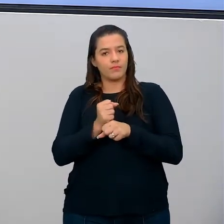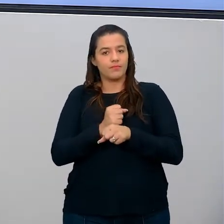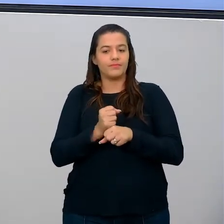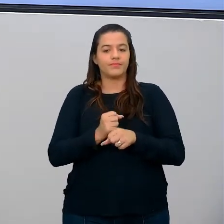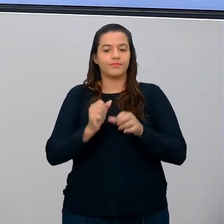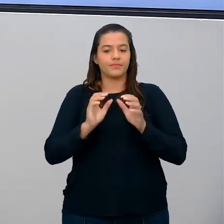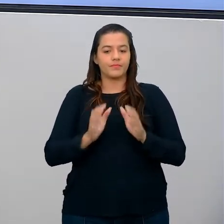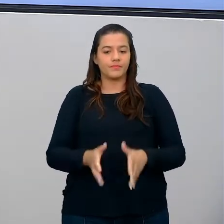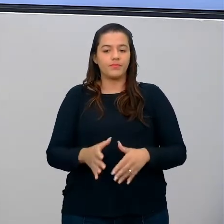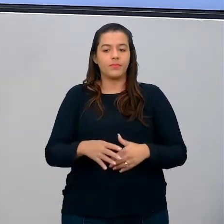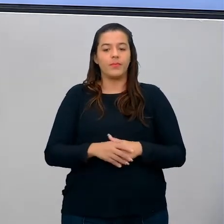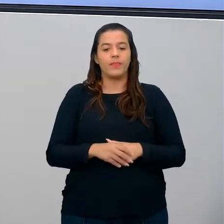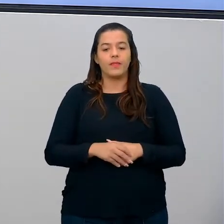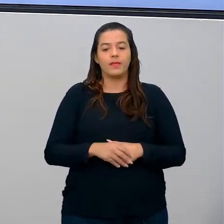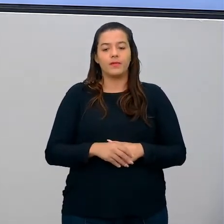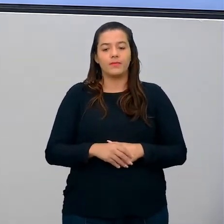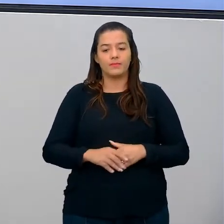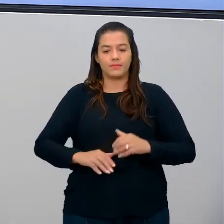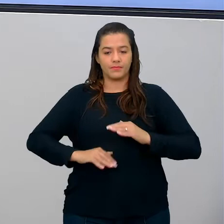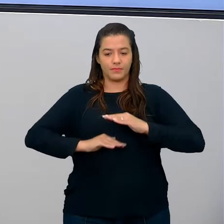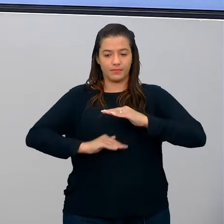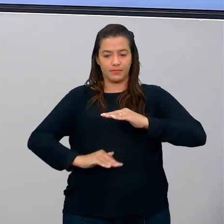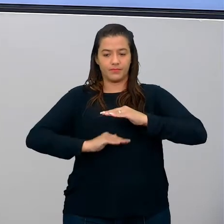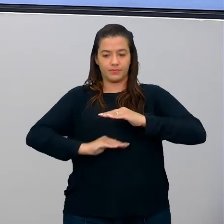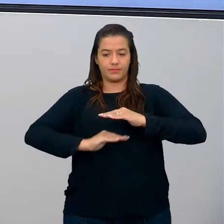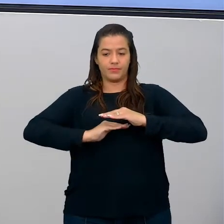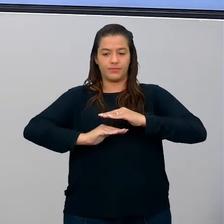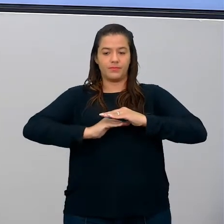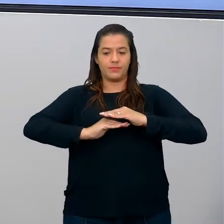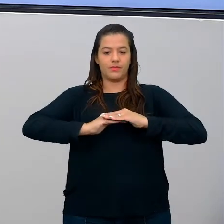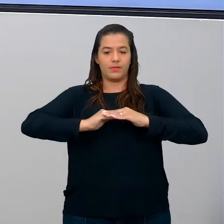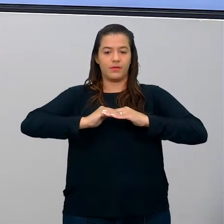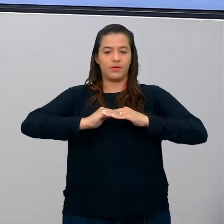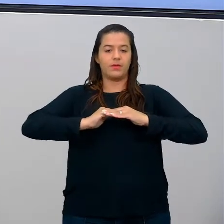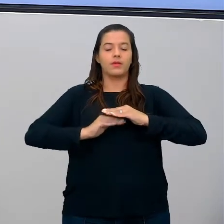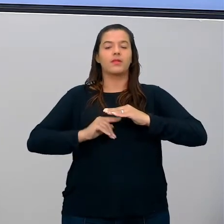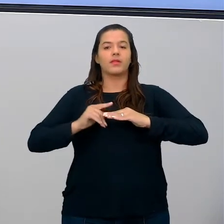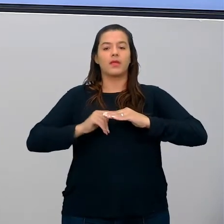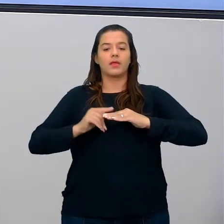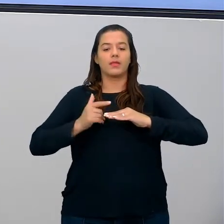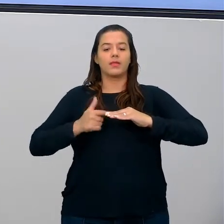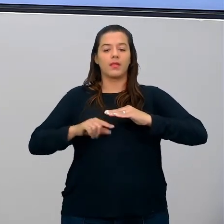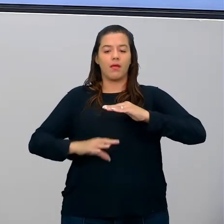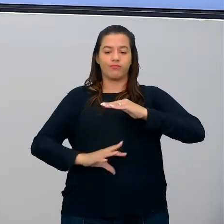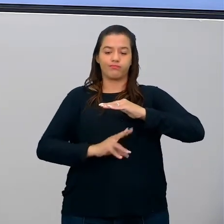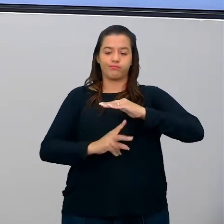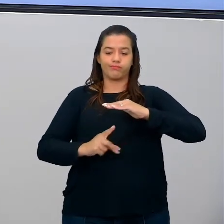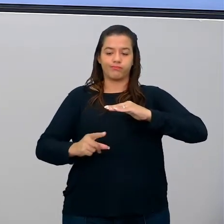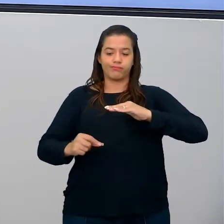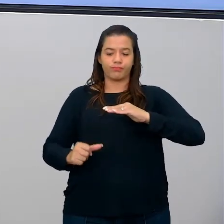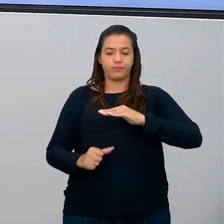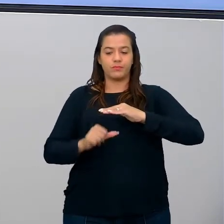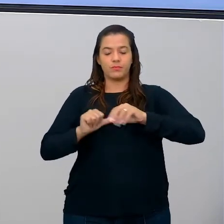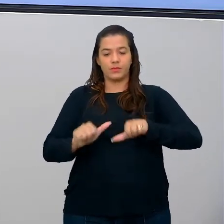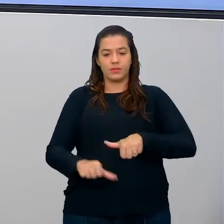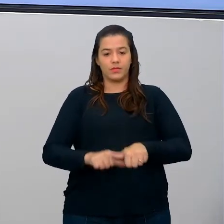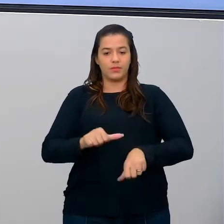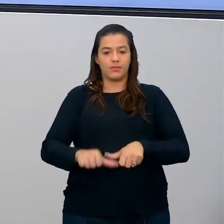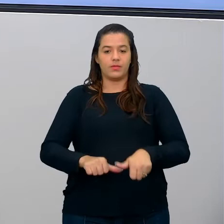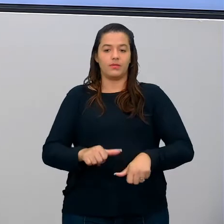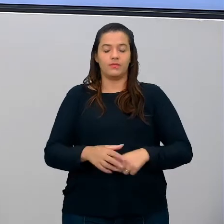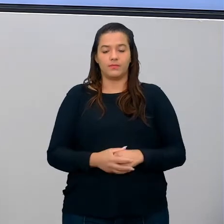anos, né, então uma escala aí muito grande, aconteceu dele ser processado e se